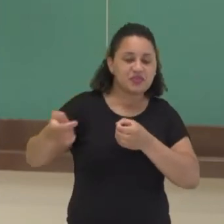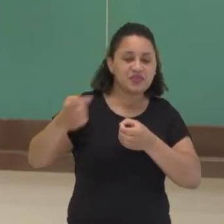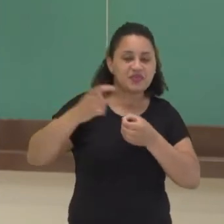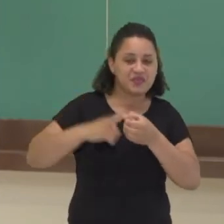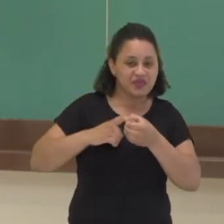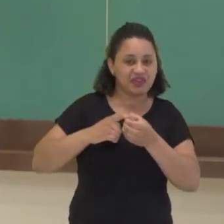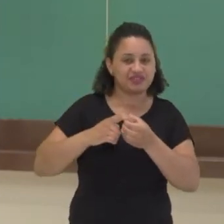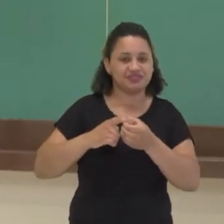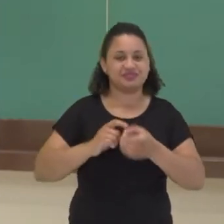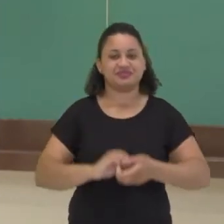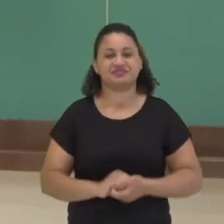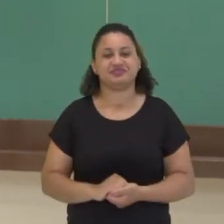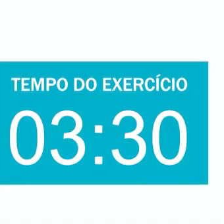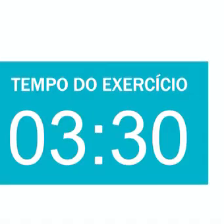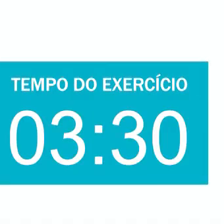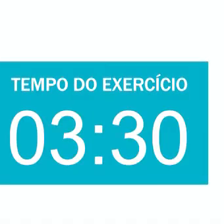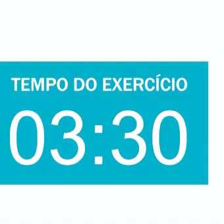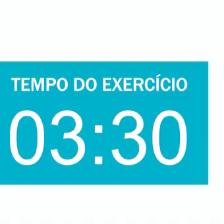vocês daqui a pouquinho.